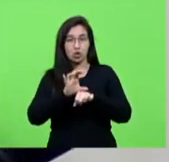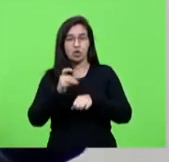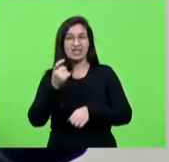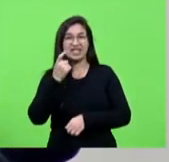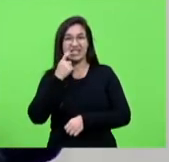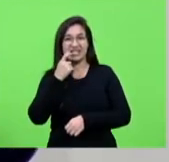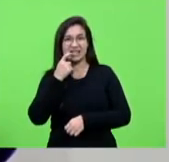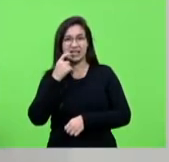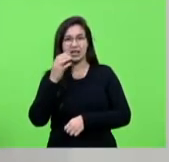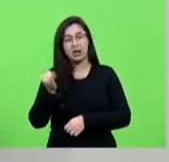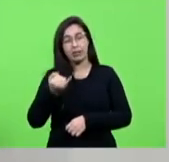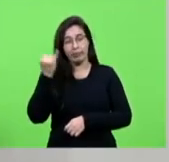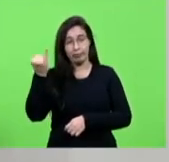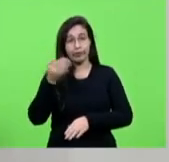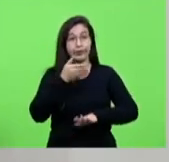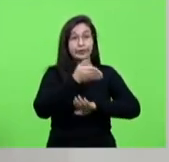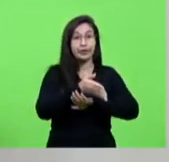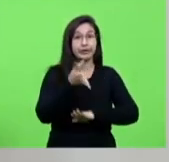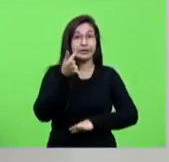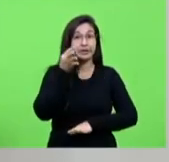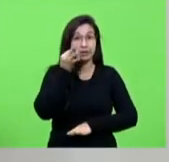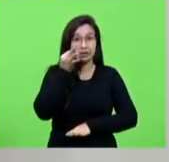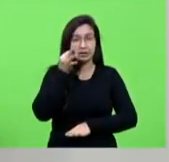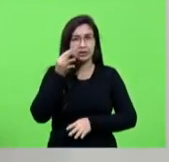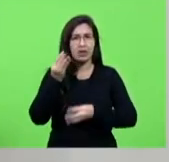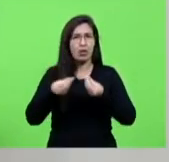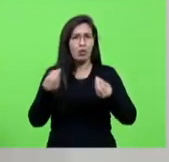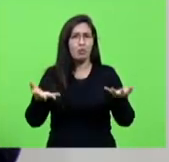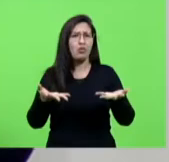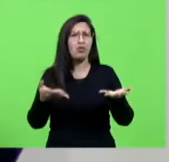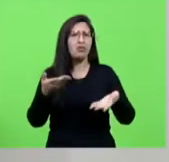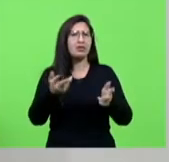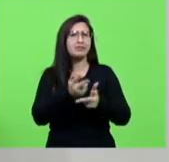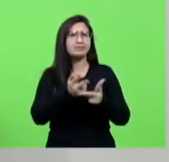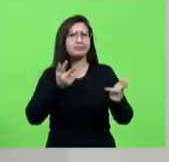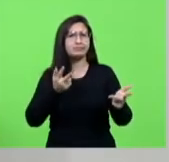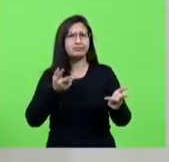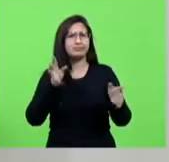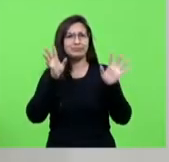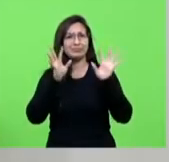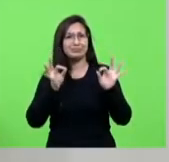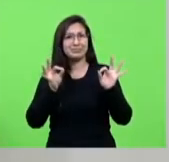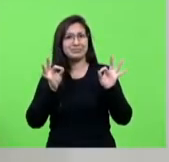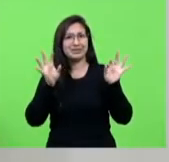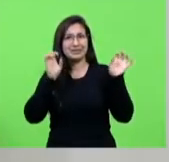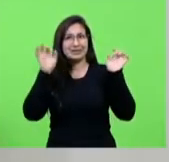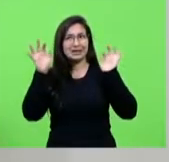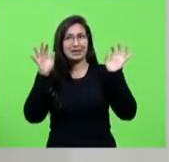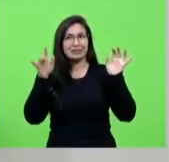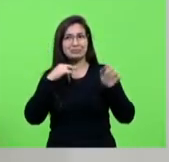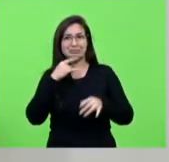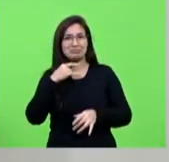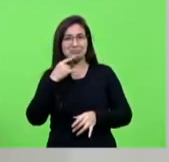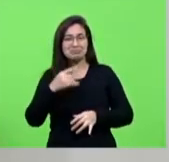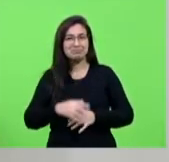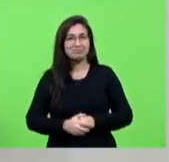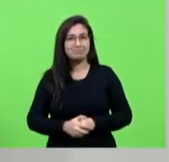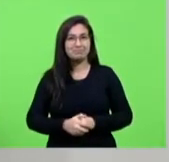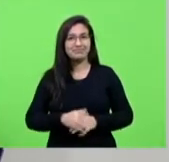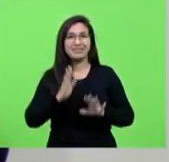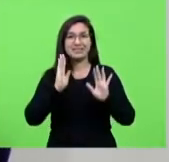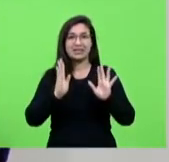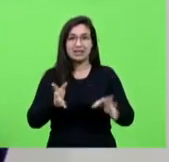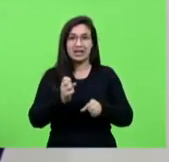aula prática. Como que estão fazendo nesse momento? Eu não consigo imaginar. E estão há 14